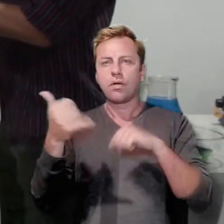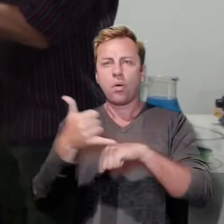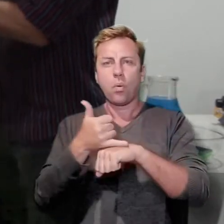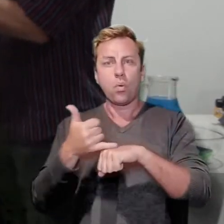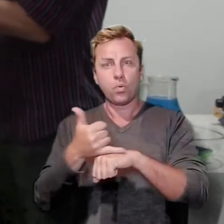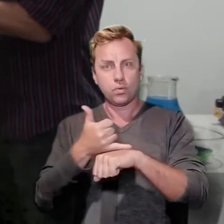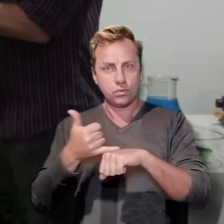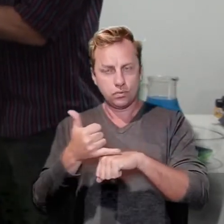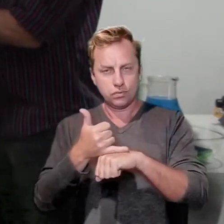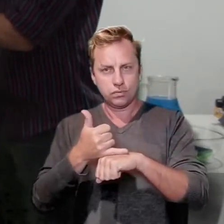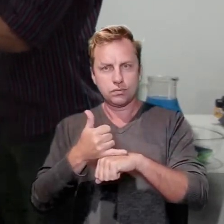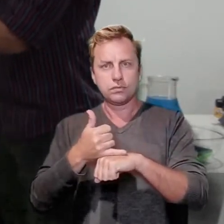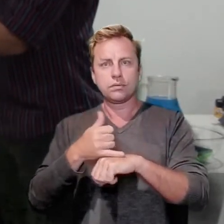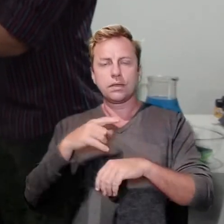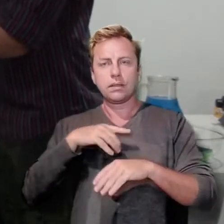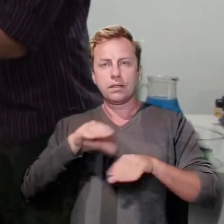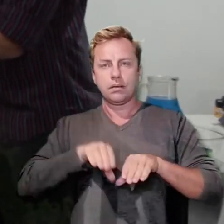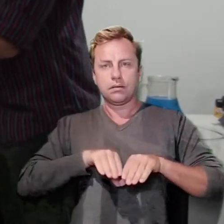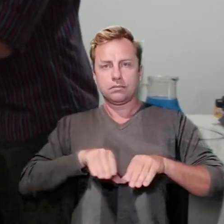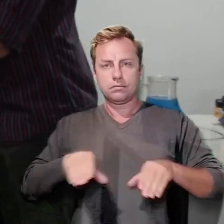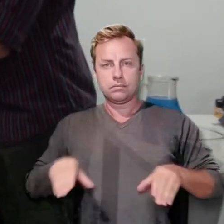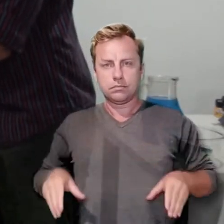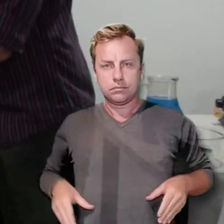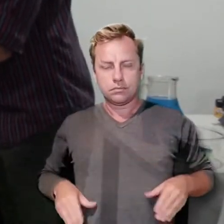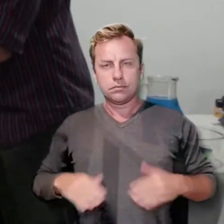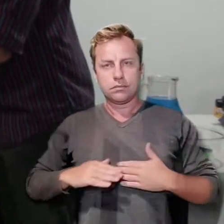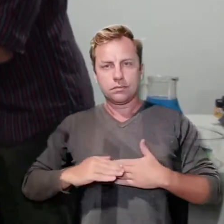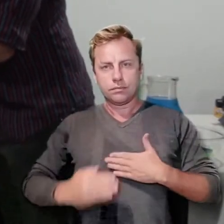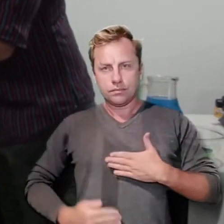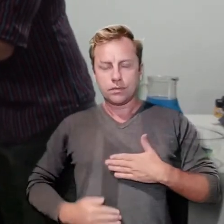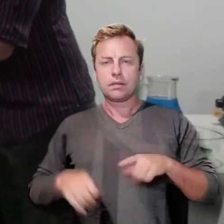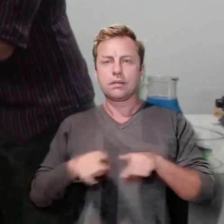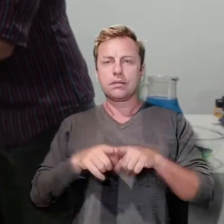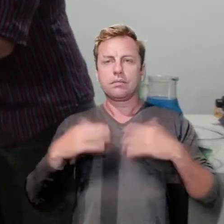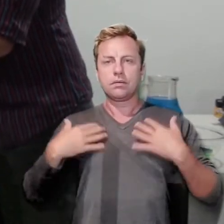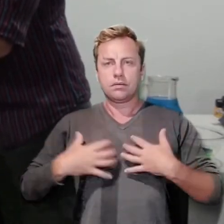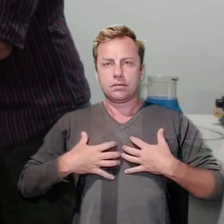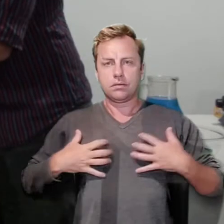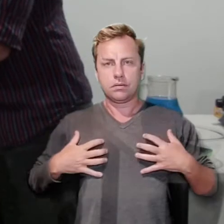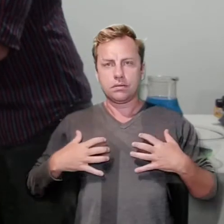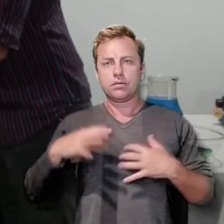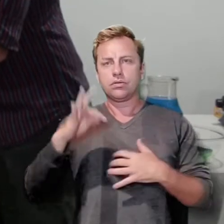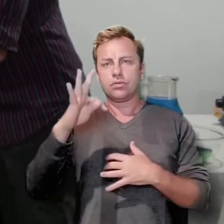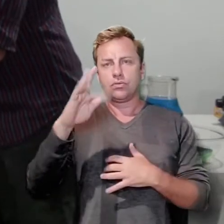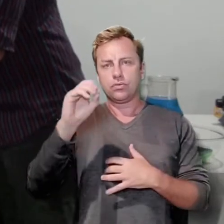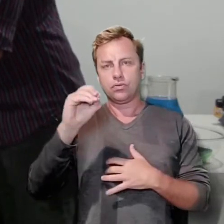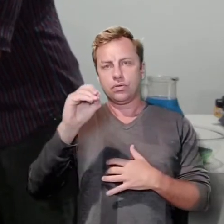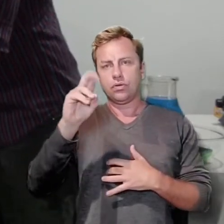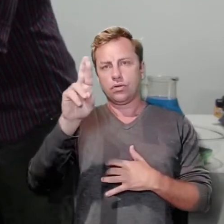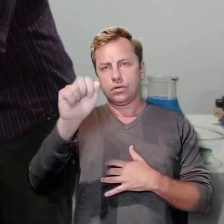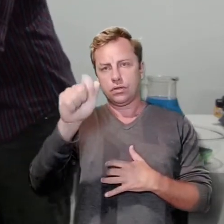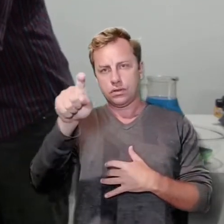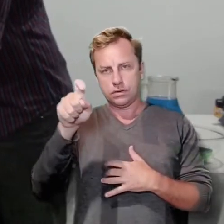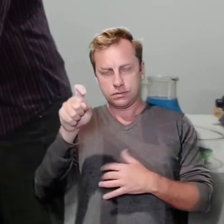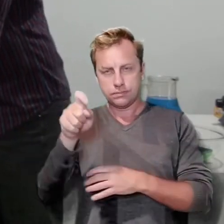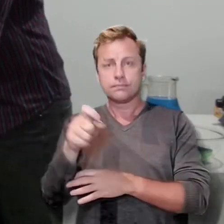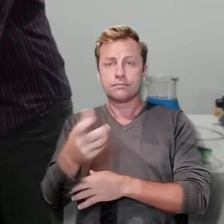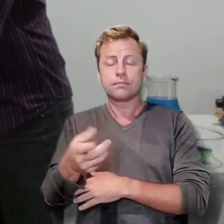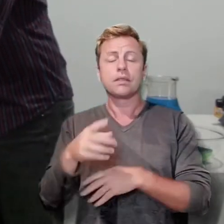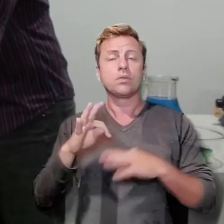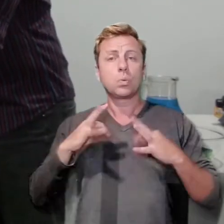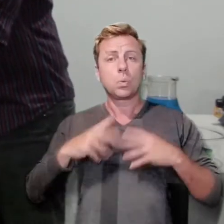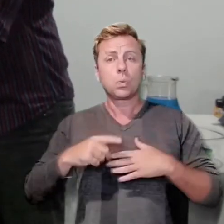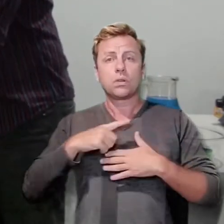seja a gordura que está em torno do nosso abdômen, do nosso tórax. Tudo isso está fazendo o